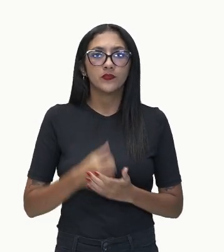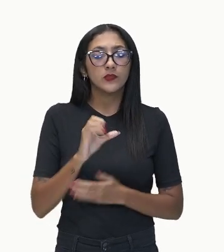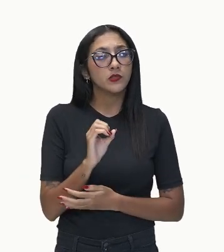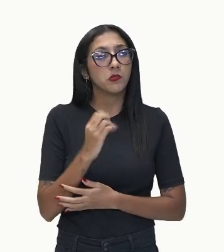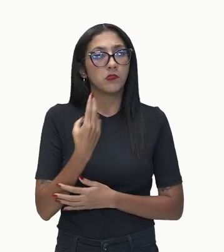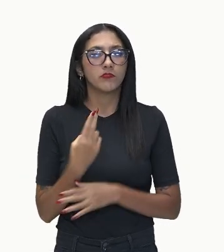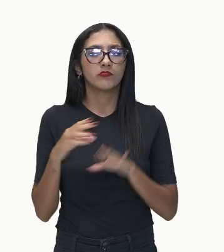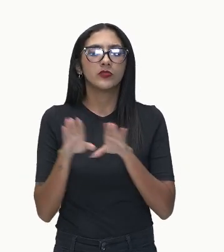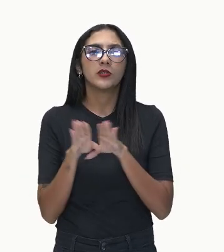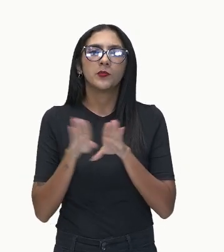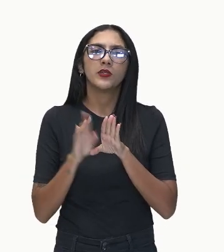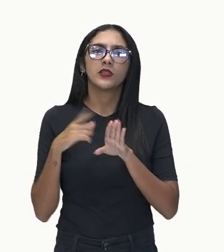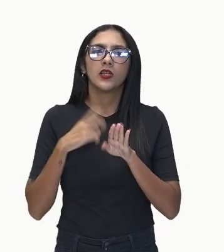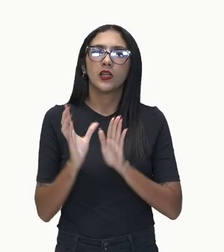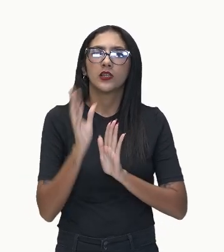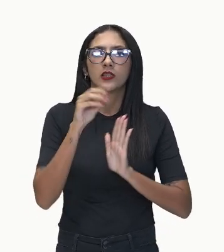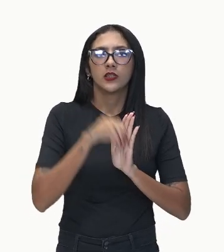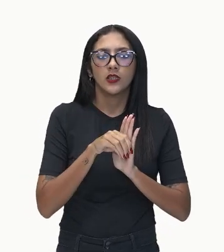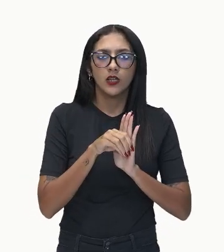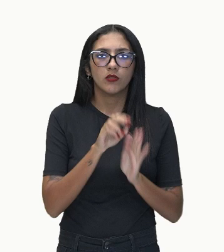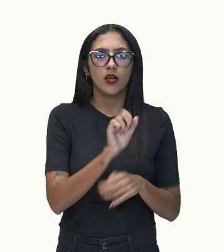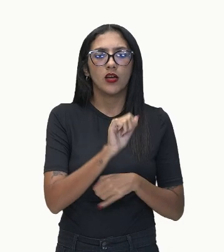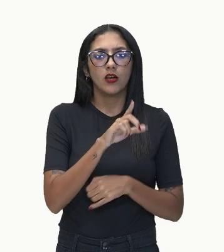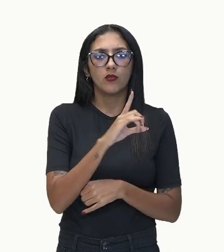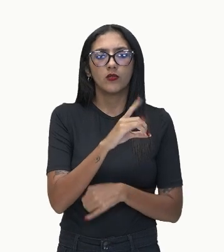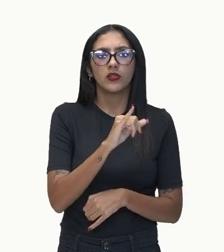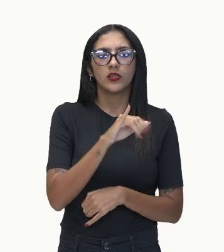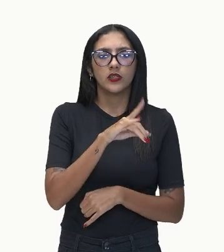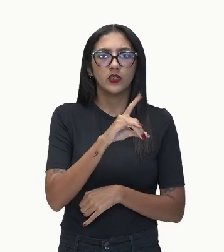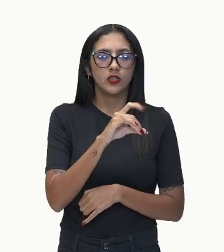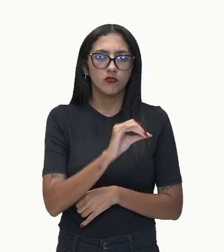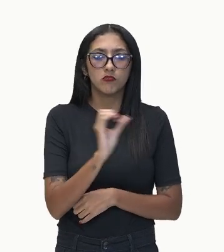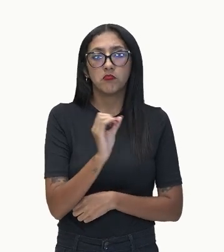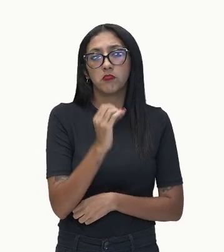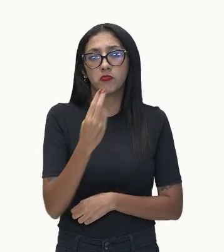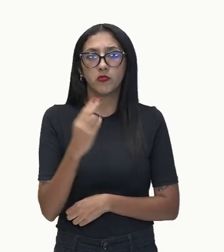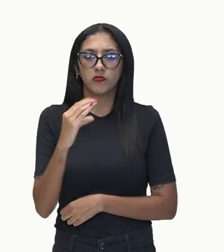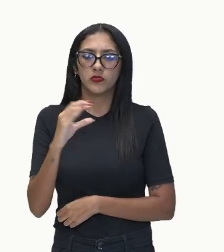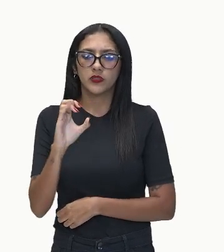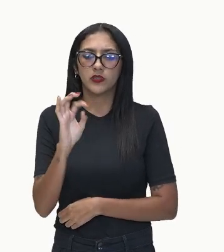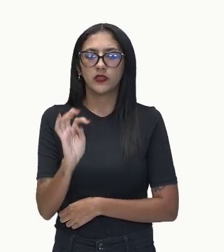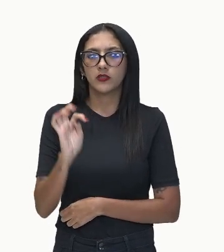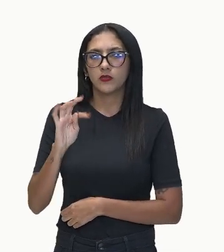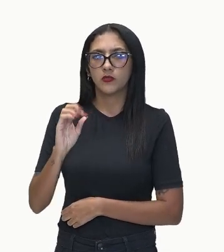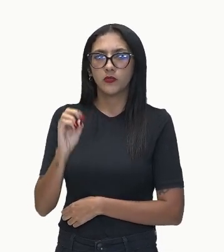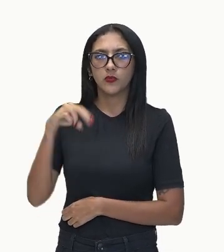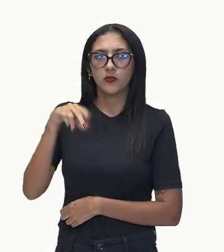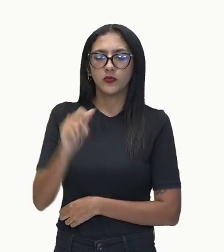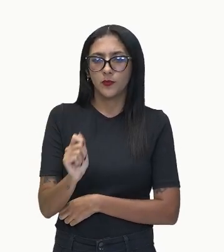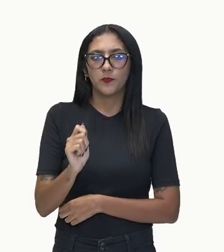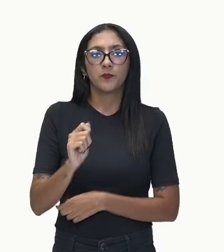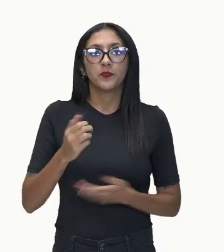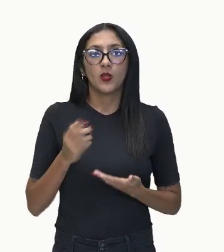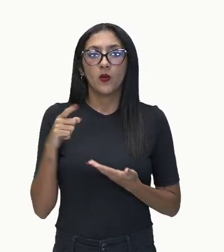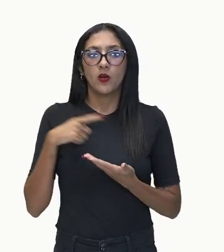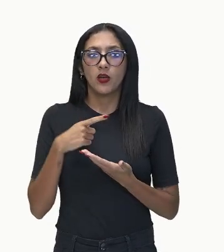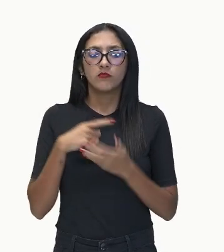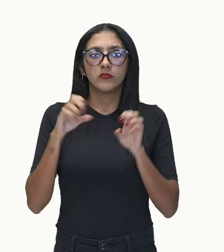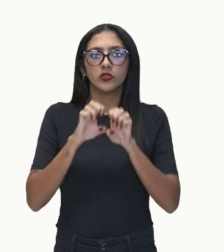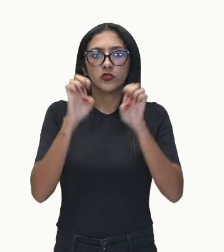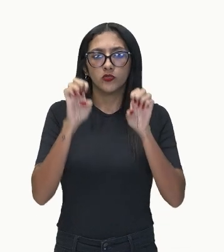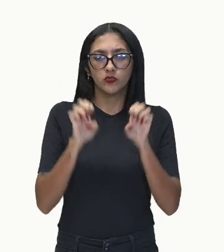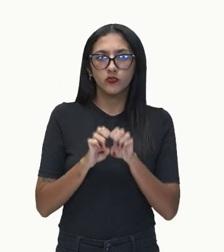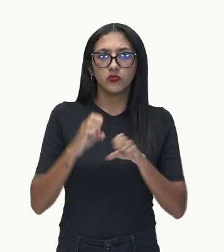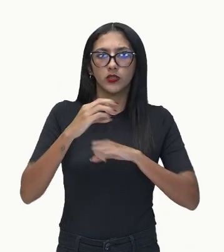aparecer o aldeído ou vai aparecer o grupo da cetona. Então, isso é representação da uma molécula